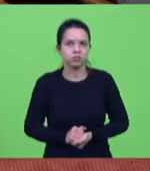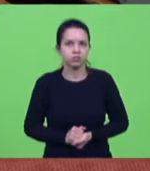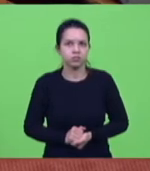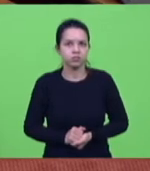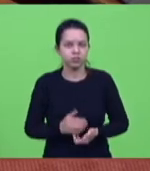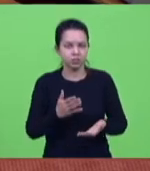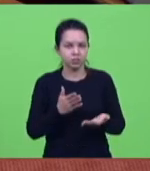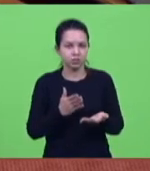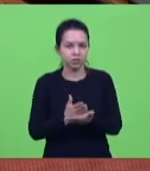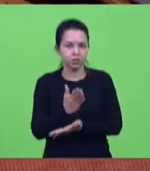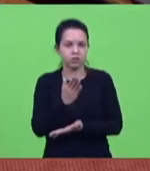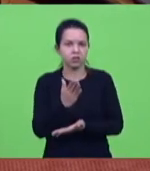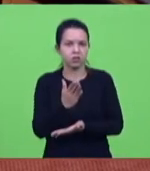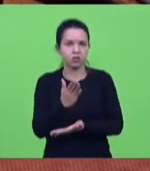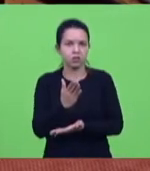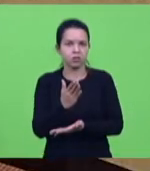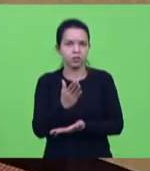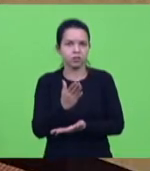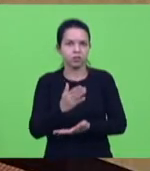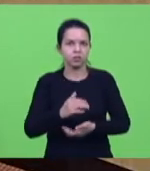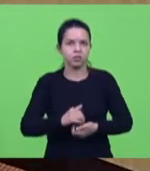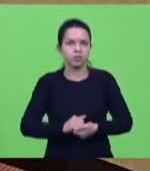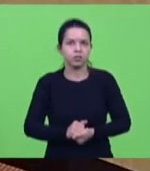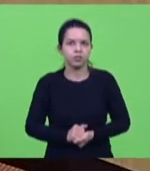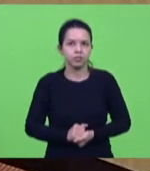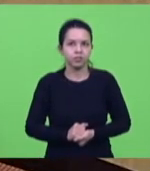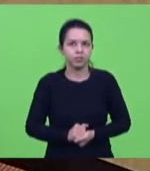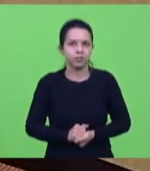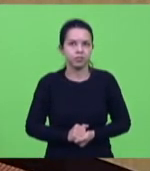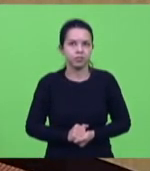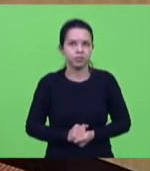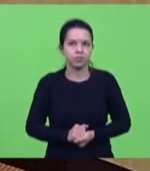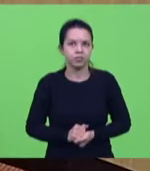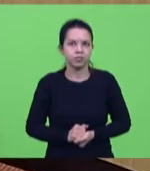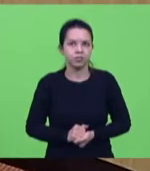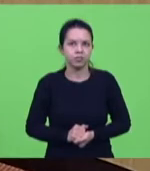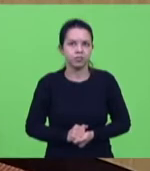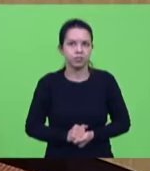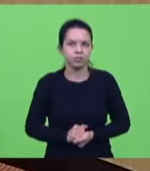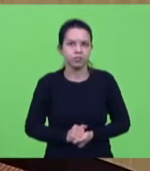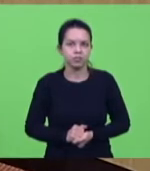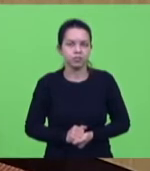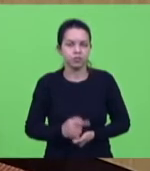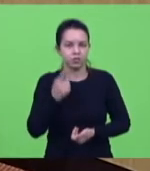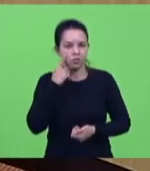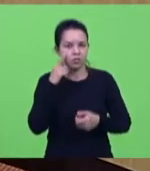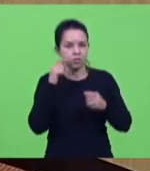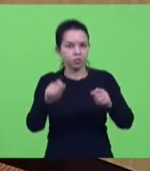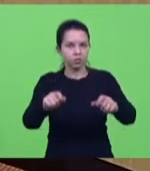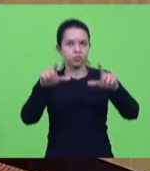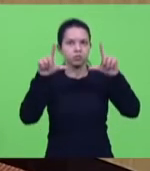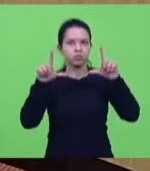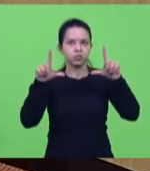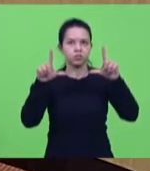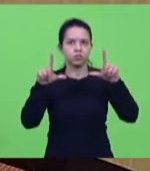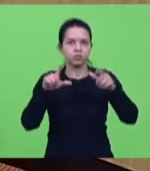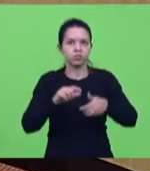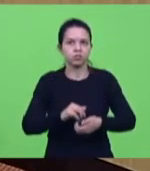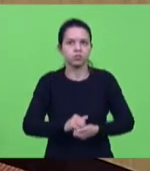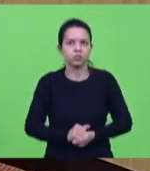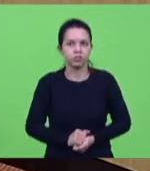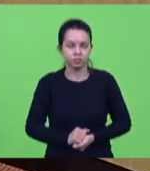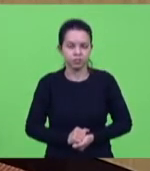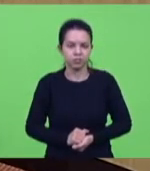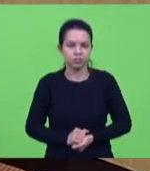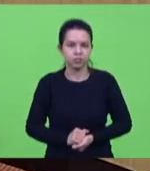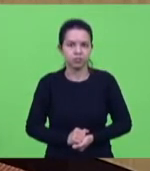Aprovado por... Deixa eu colher os votos. Eu acho que vou ter que abrir o painel. Peço assessoria que abra o painel para que a gente possa